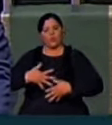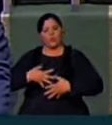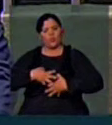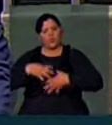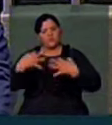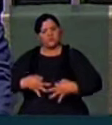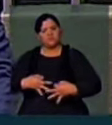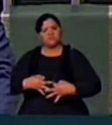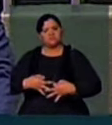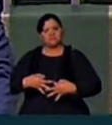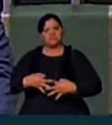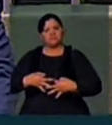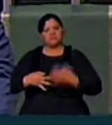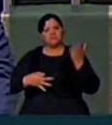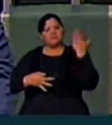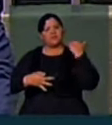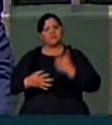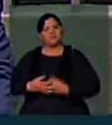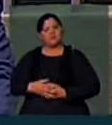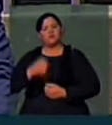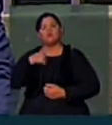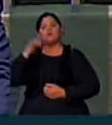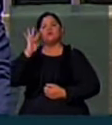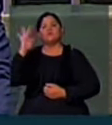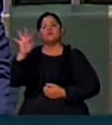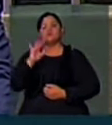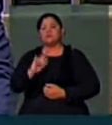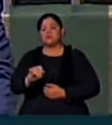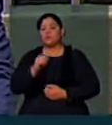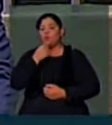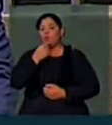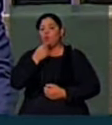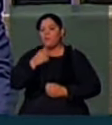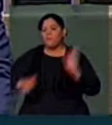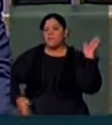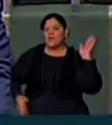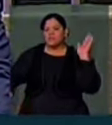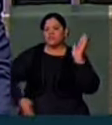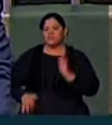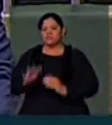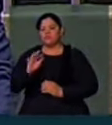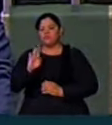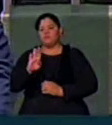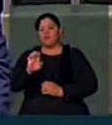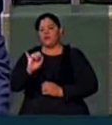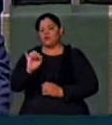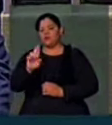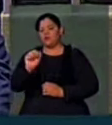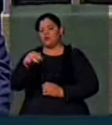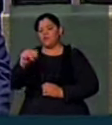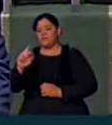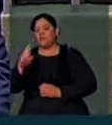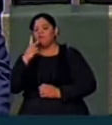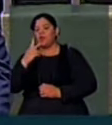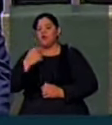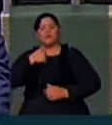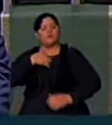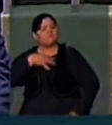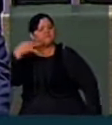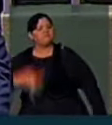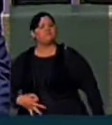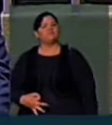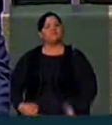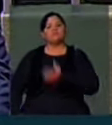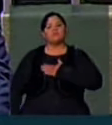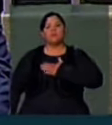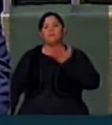fico imaginando se o Fernandinho Beiramar fosse posto em liberdade hoje, ele falar o seguinte: me orgulho do meu passado. Se bem que o